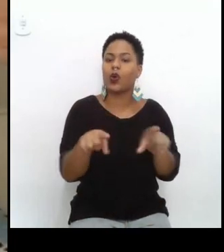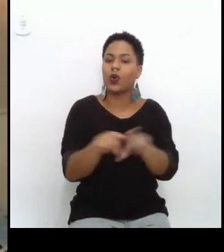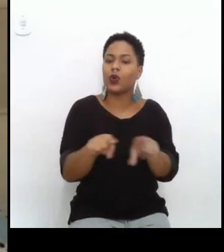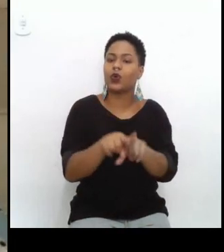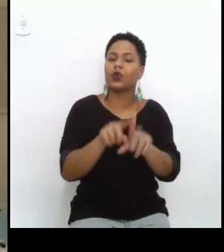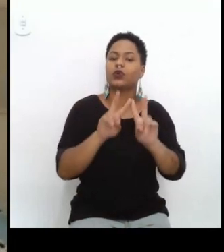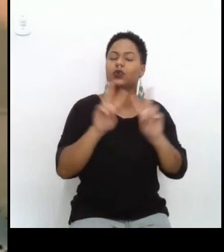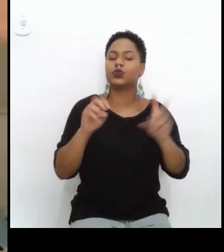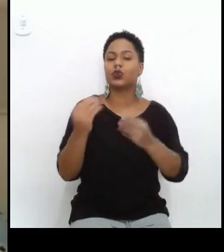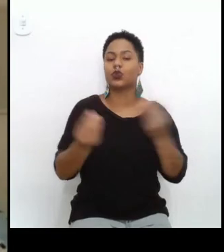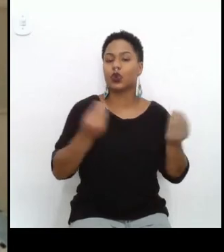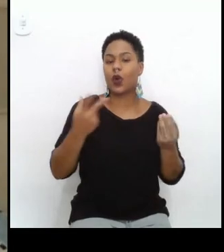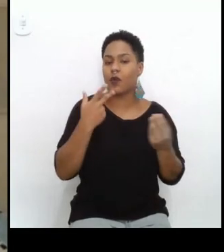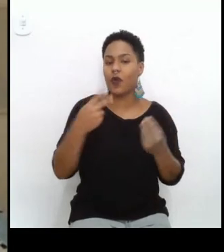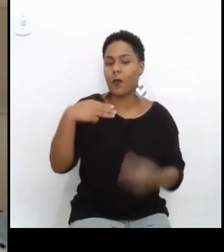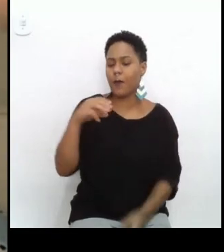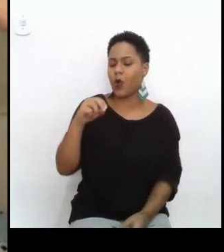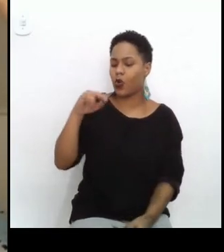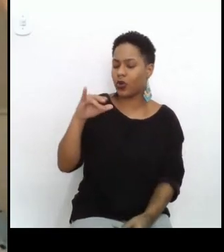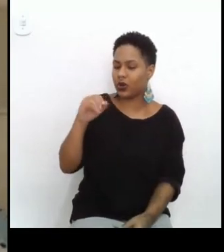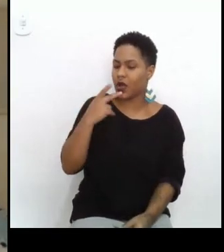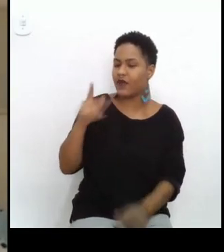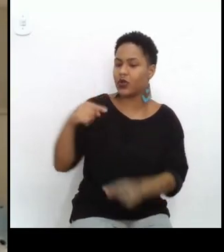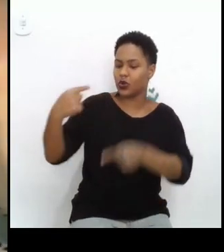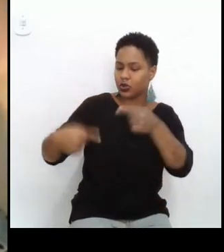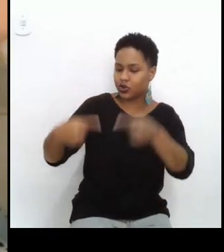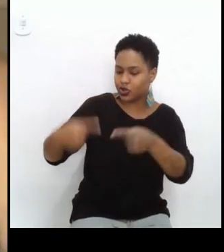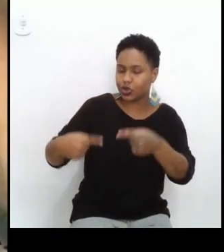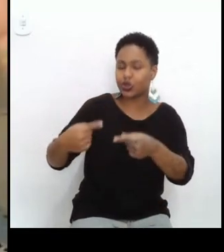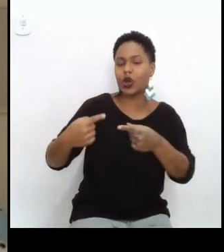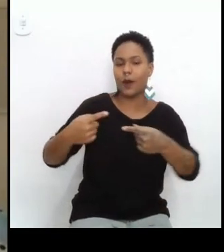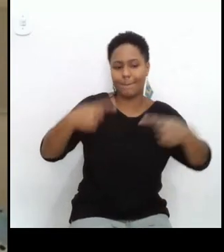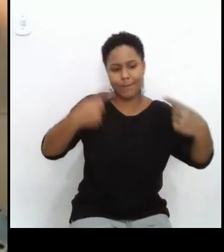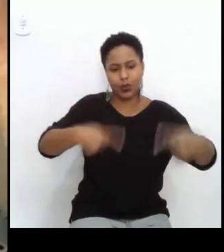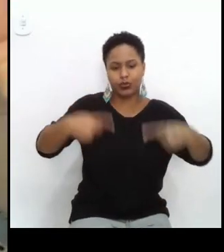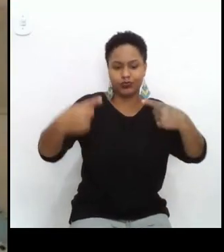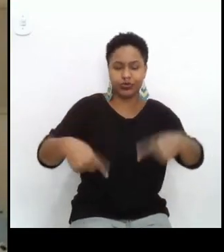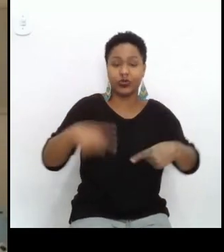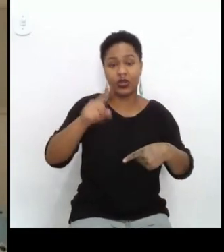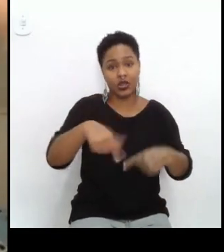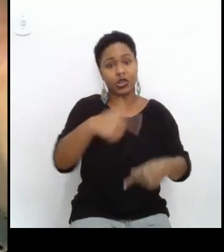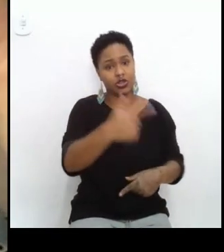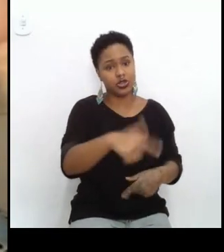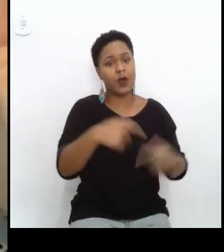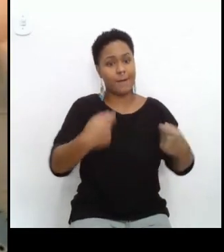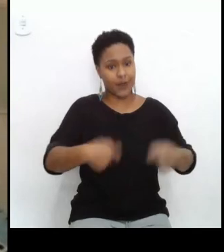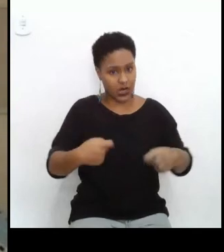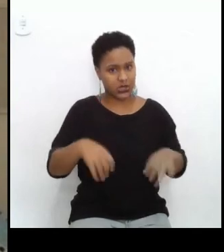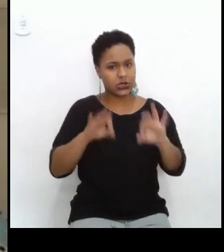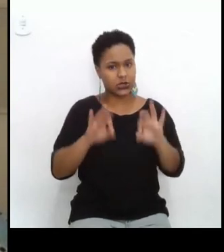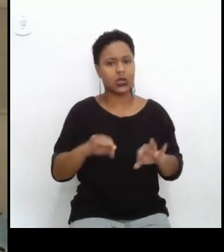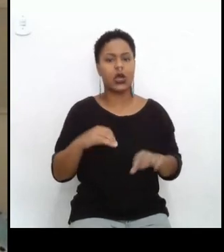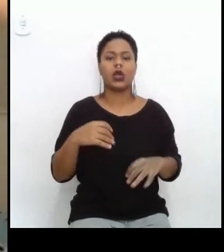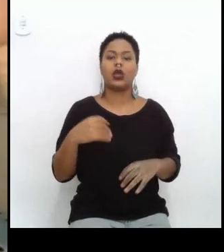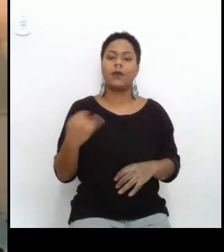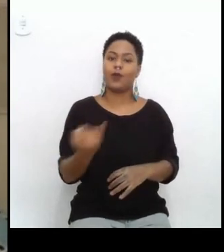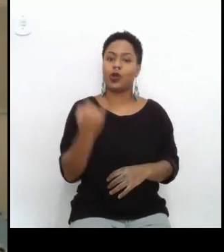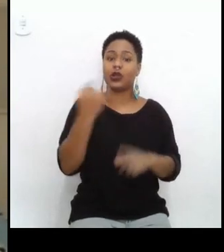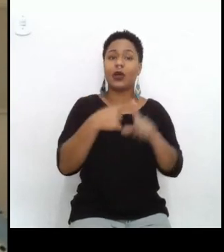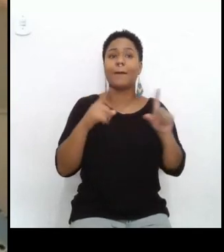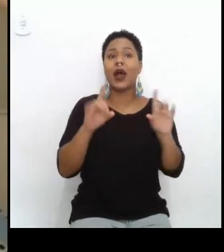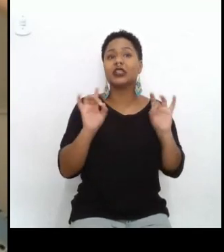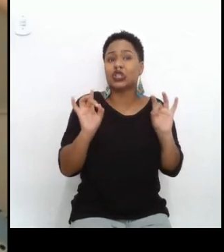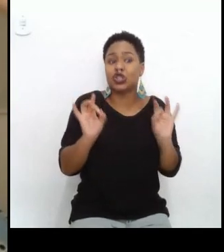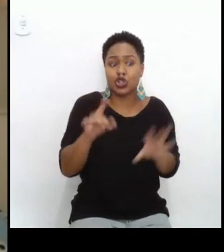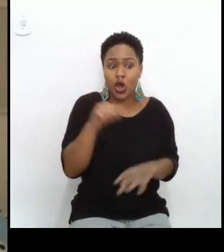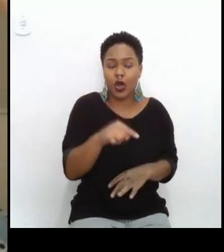como Mônica tô falando sobre disputas de política que são é muito necessários e fundamentais na Jamais vão ser suficientes para